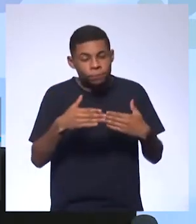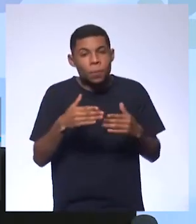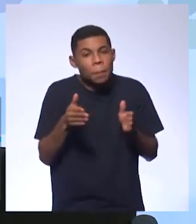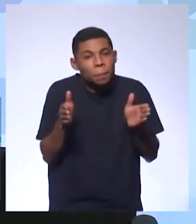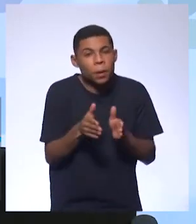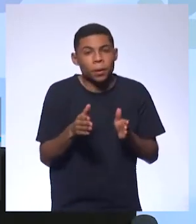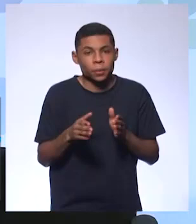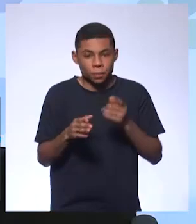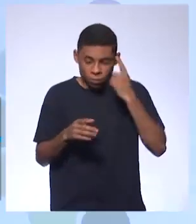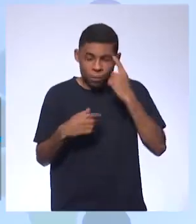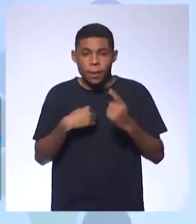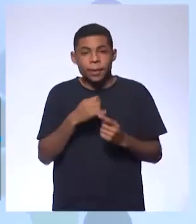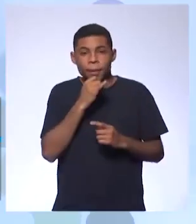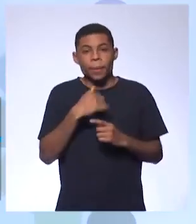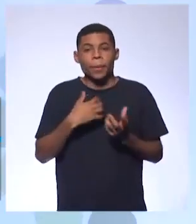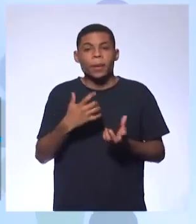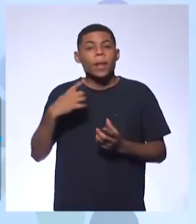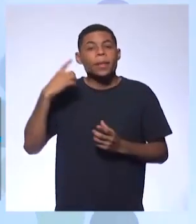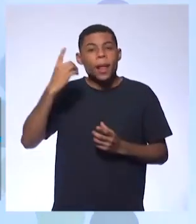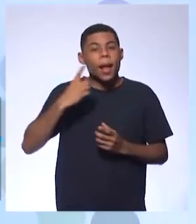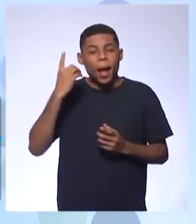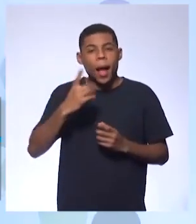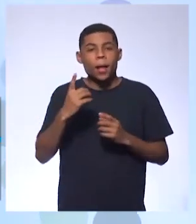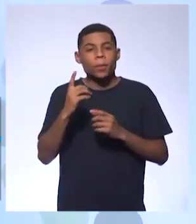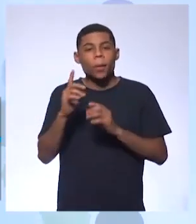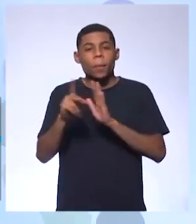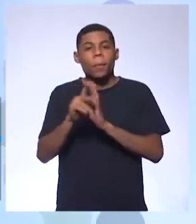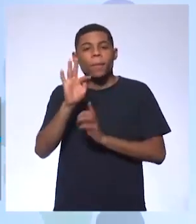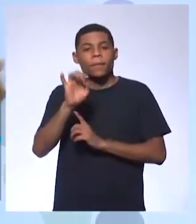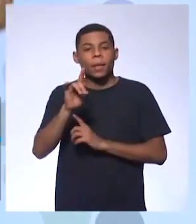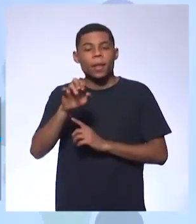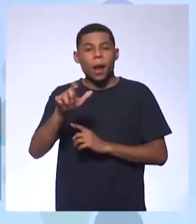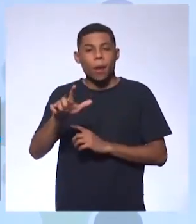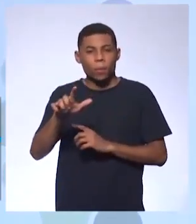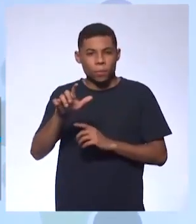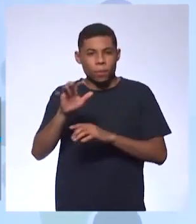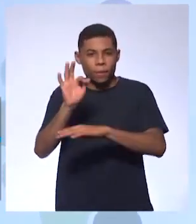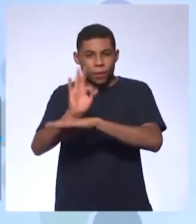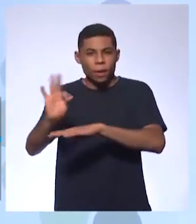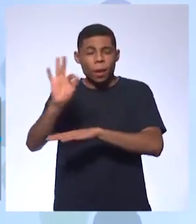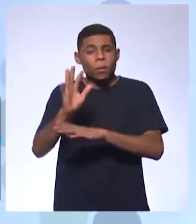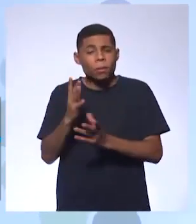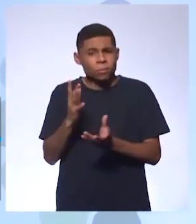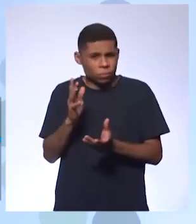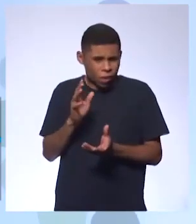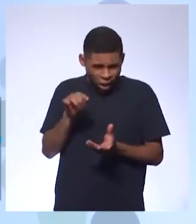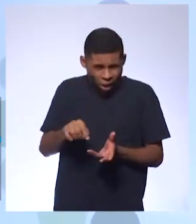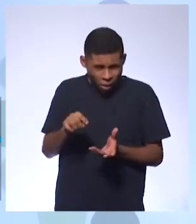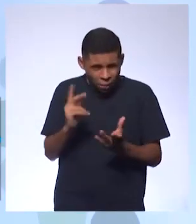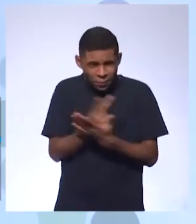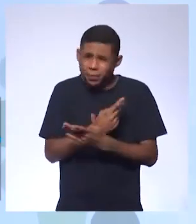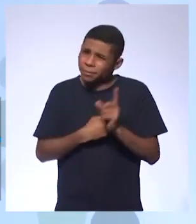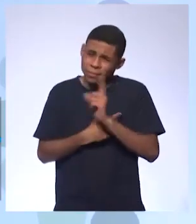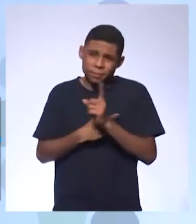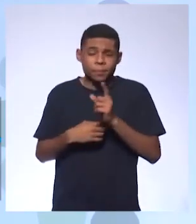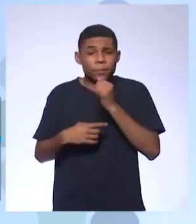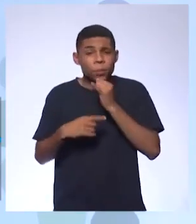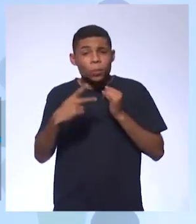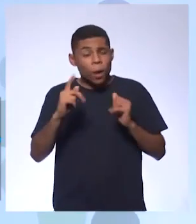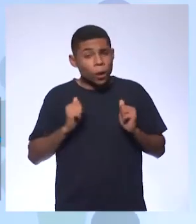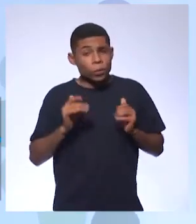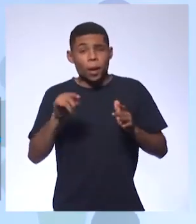professor, eu quero ser delegado federal, né? Isso não vai acontecer agora, só que as suas ações de agora, ou um